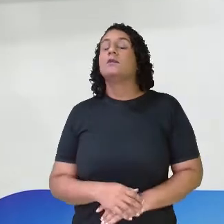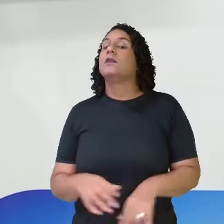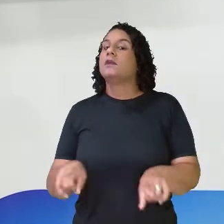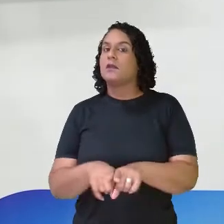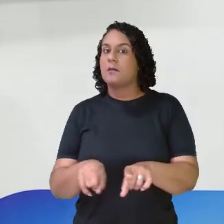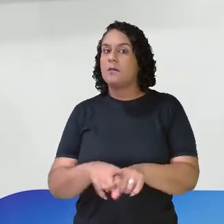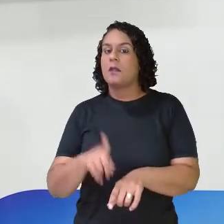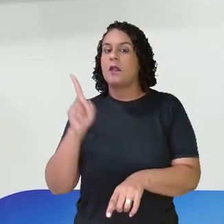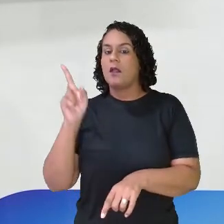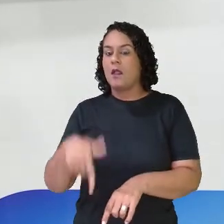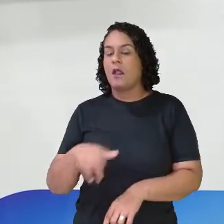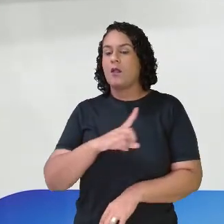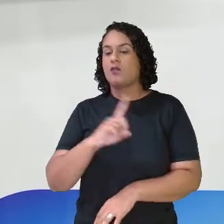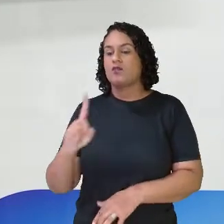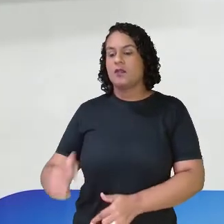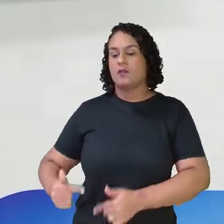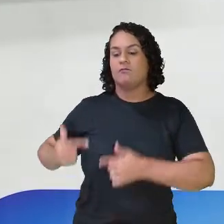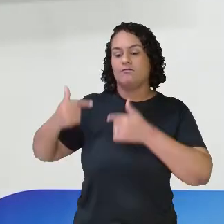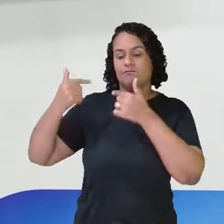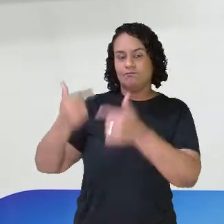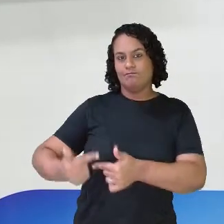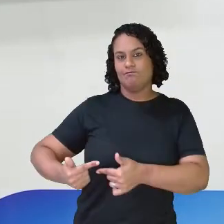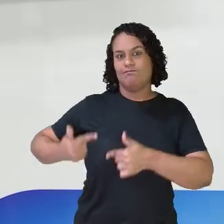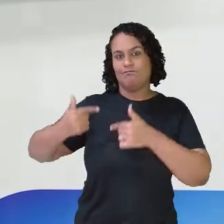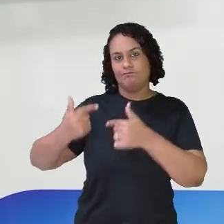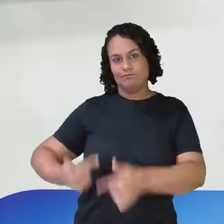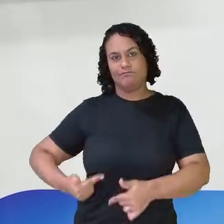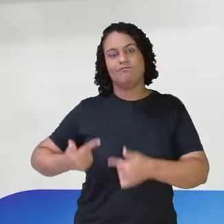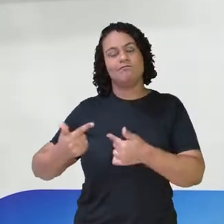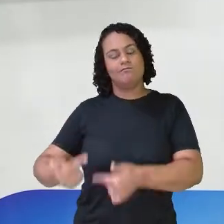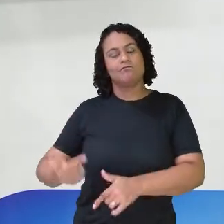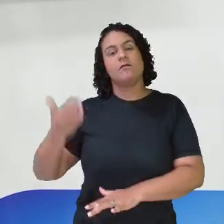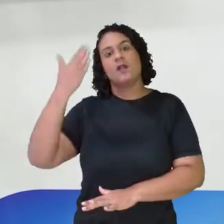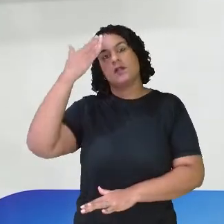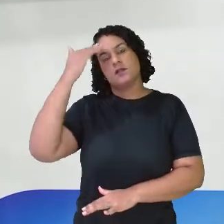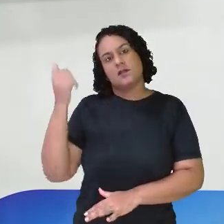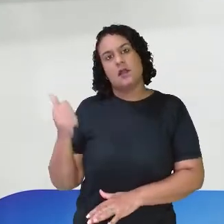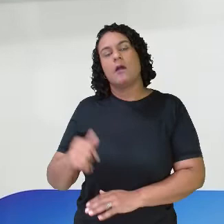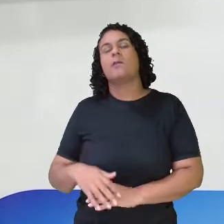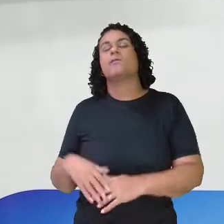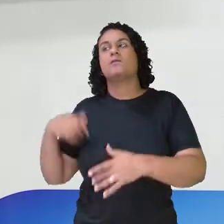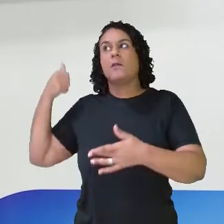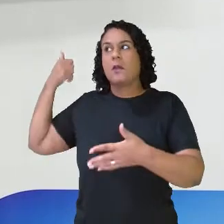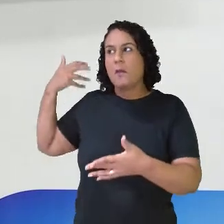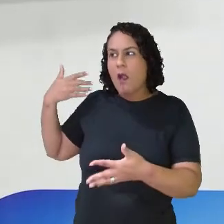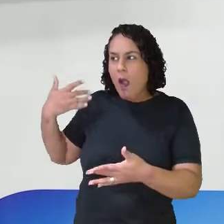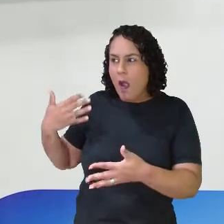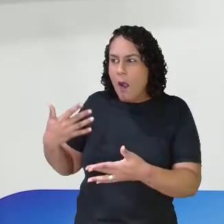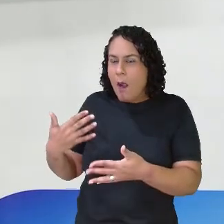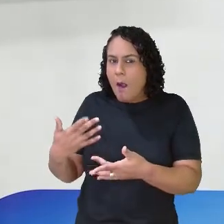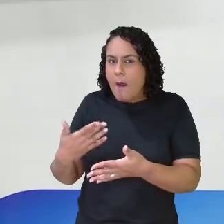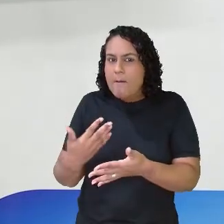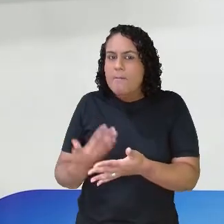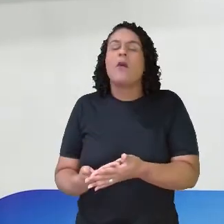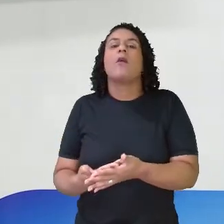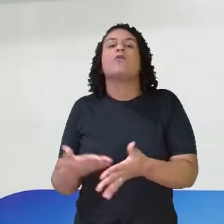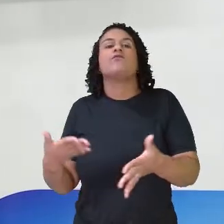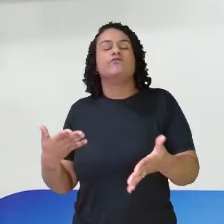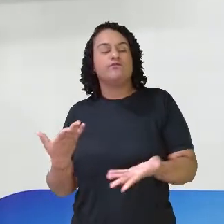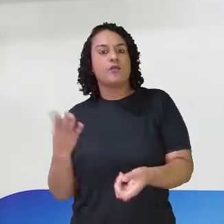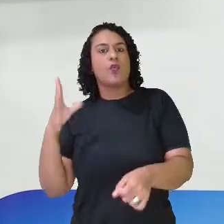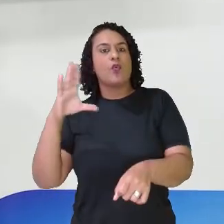de luta. A gente sabe que desde o processo de colonização,